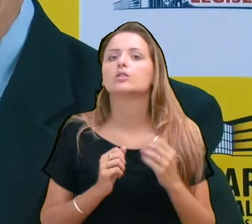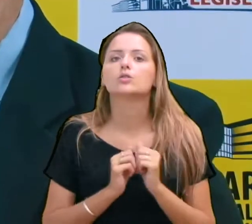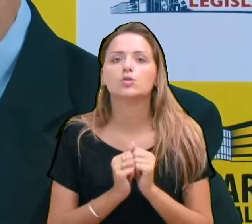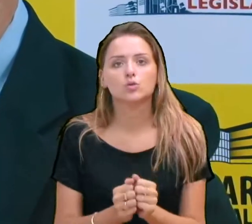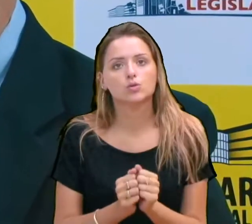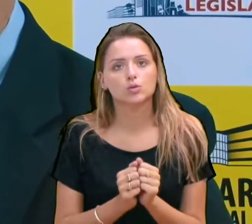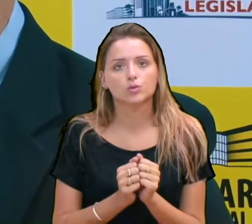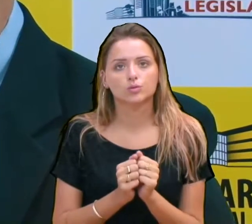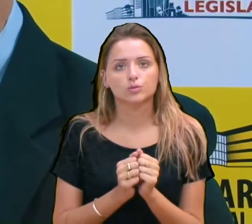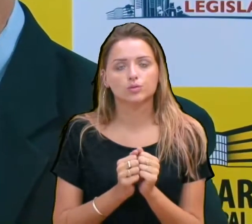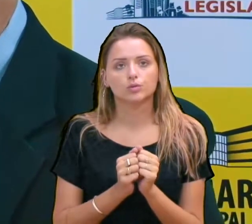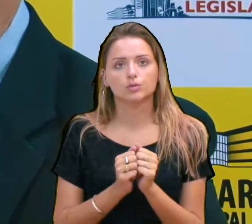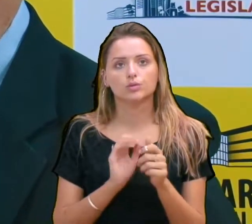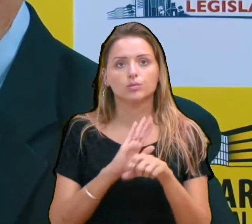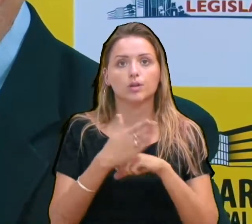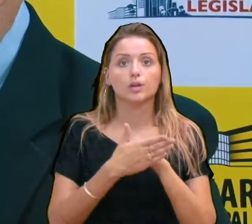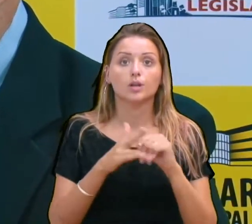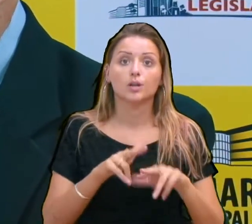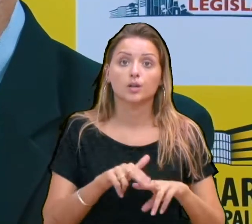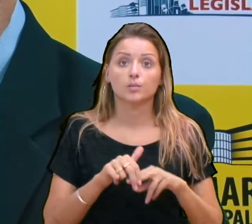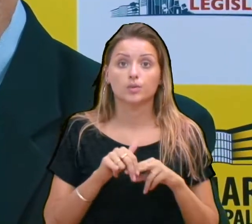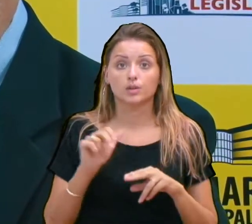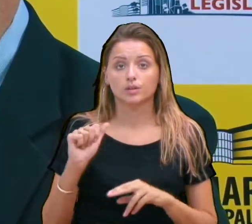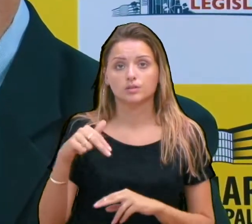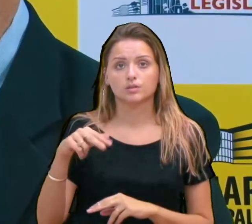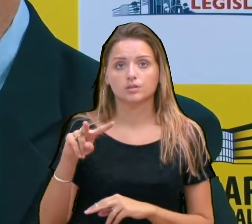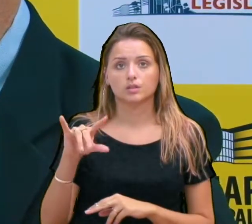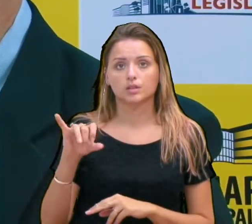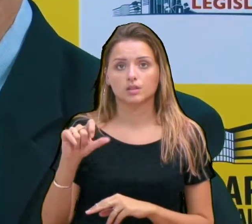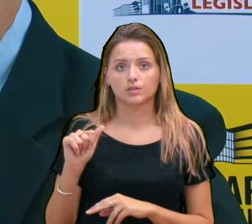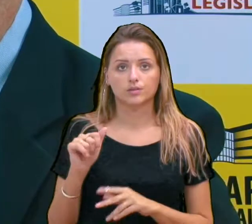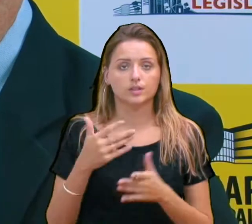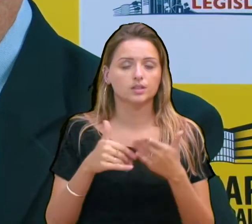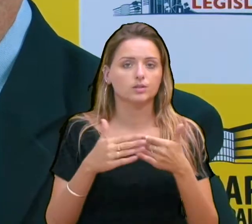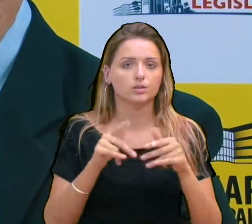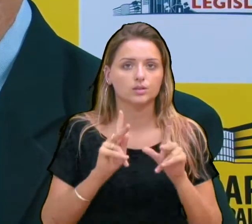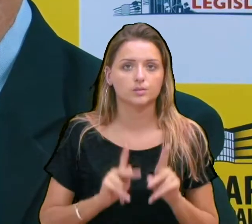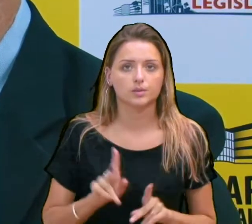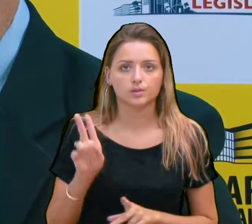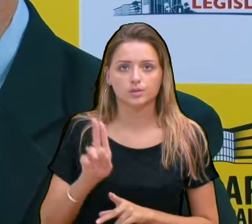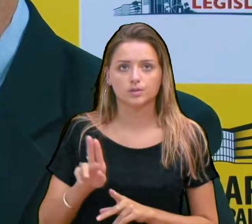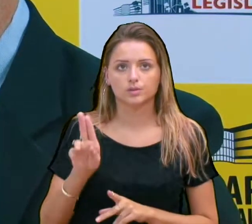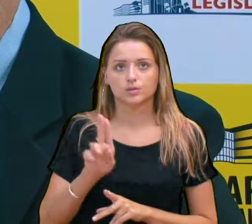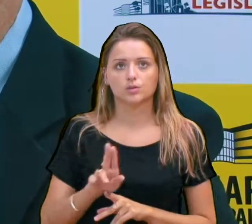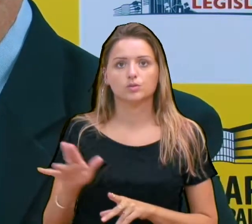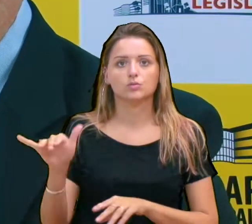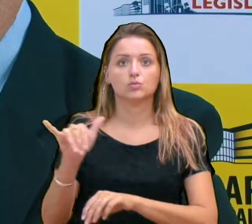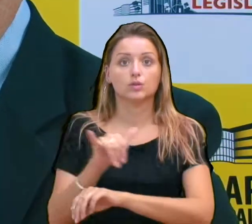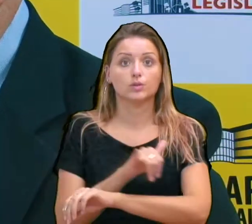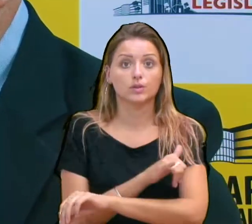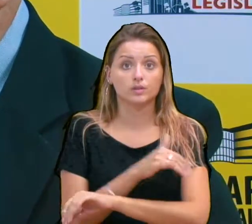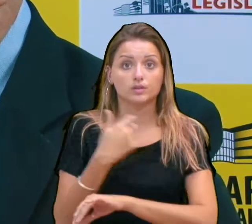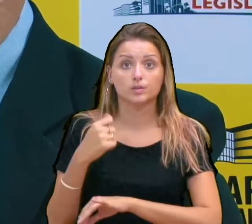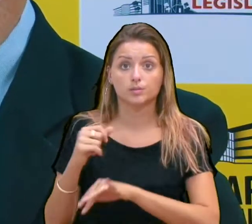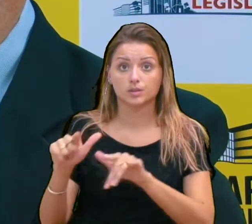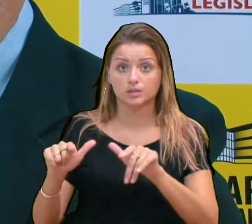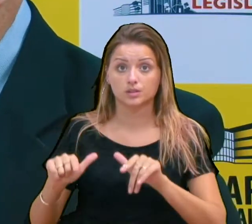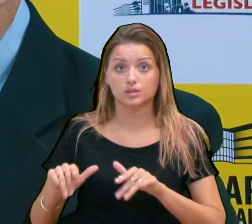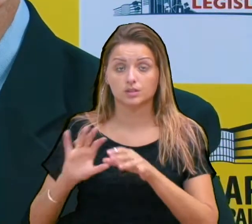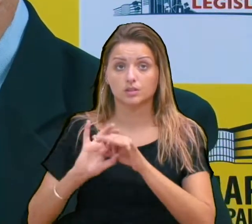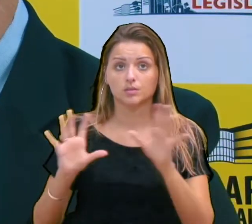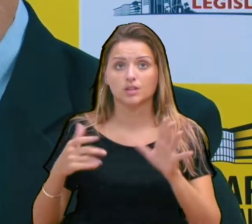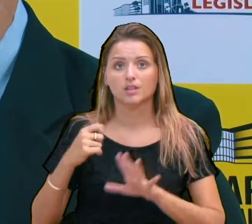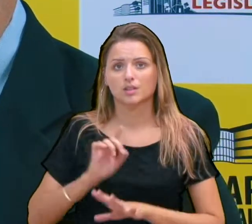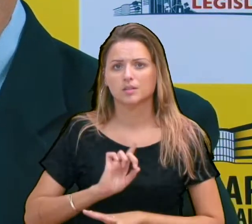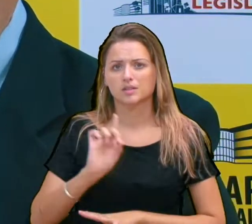a Anvisa, em virtude dos nossos usuários dos aviões aí, né? Se deslocaram, precisava